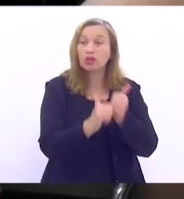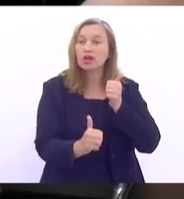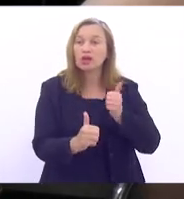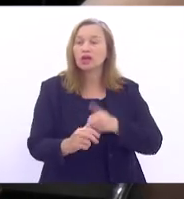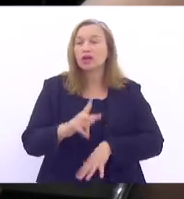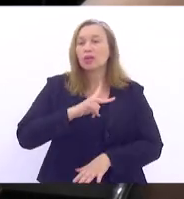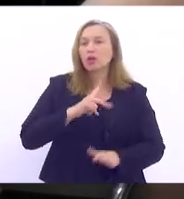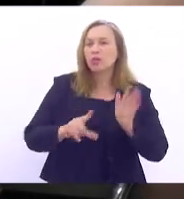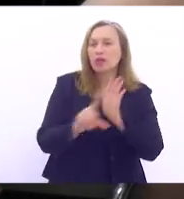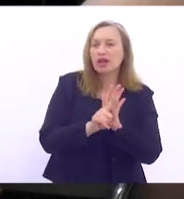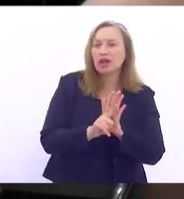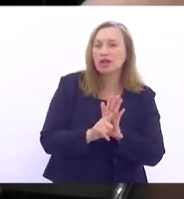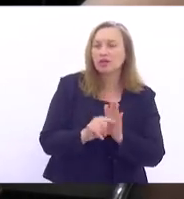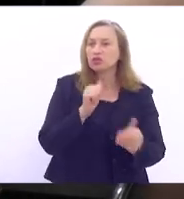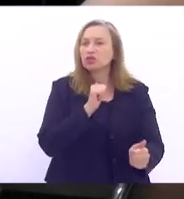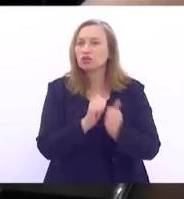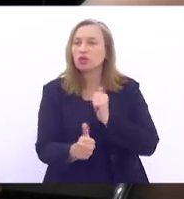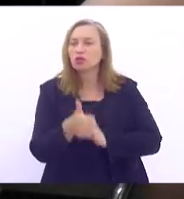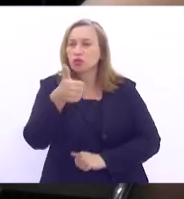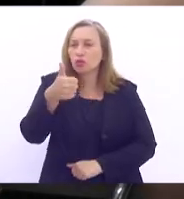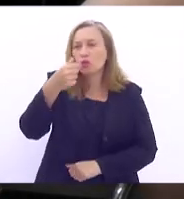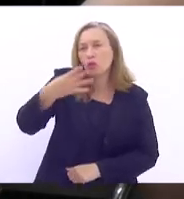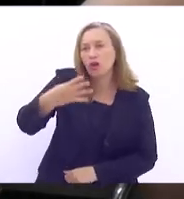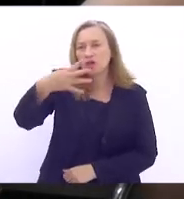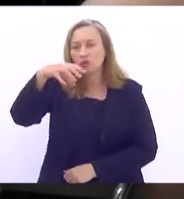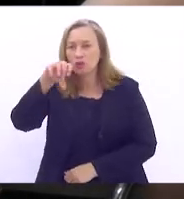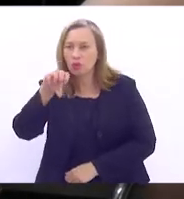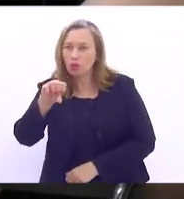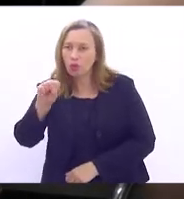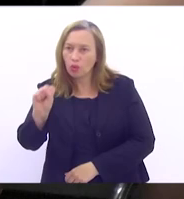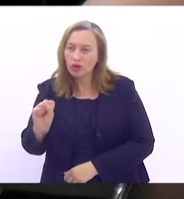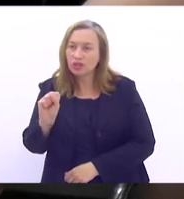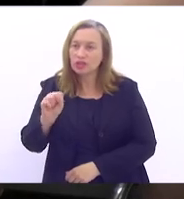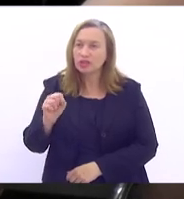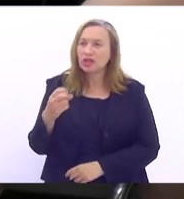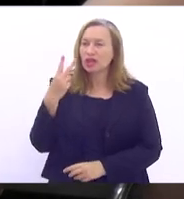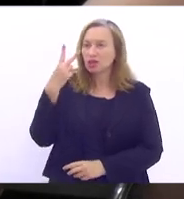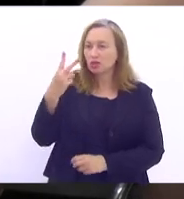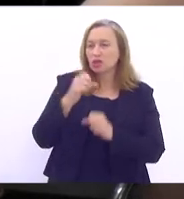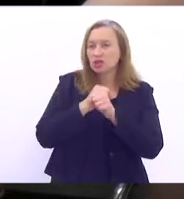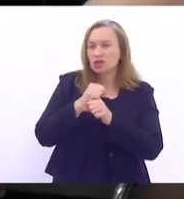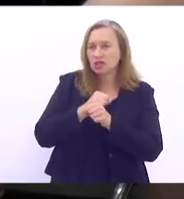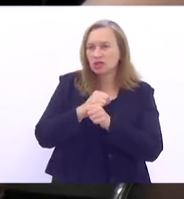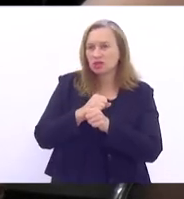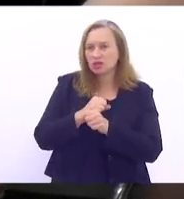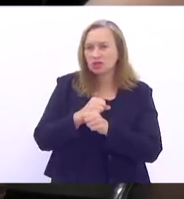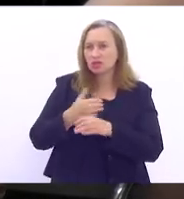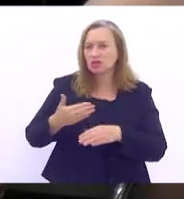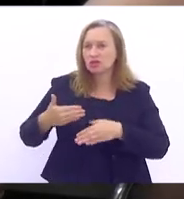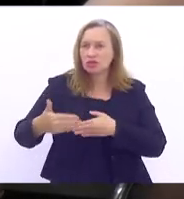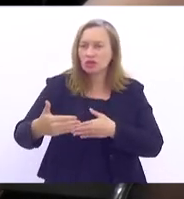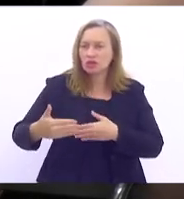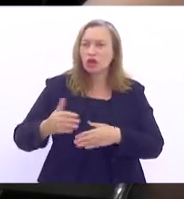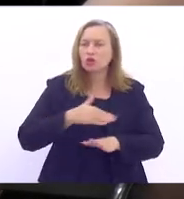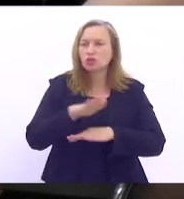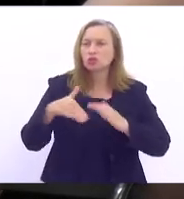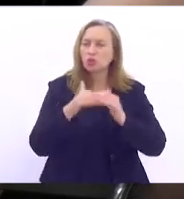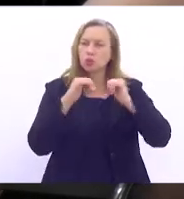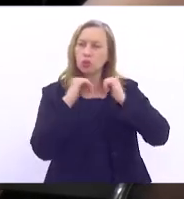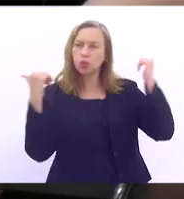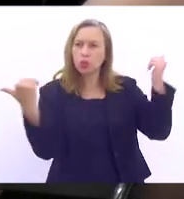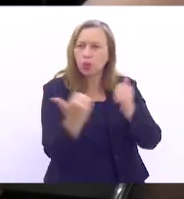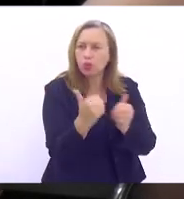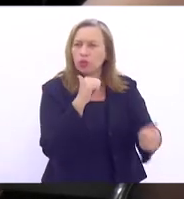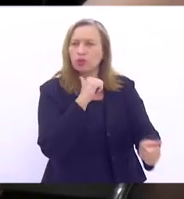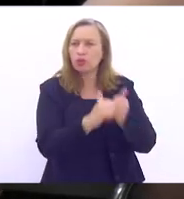esporte, no artigo 148, ela diz que daqui a 2 anos, a partir de que essa lei começar a vigorar, todos os estádios de futebol